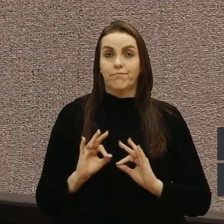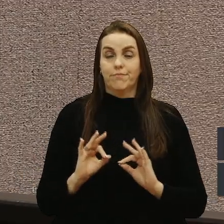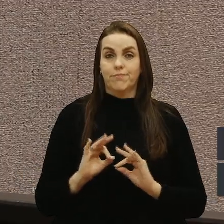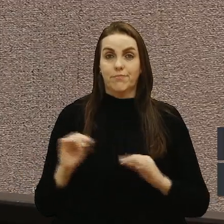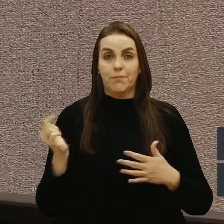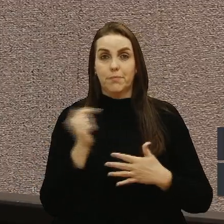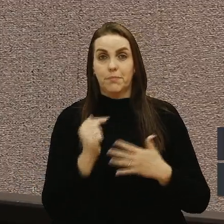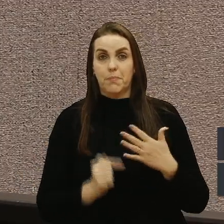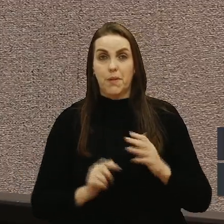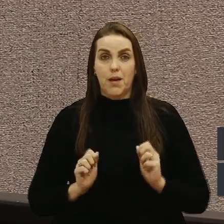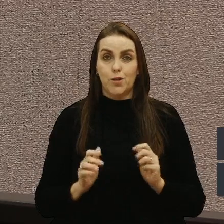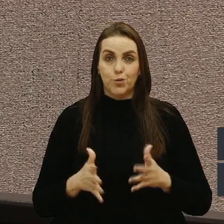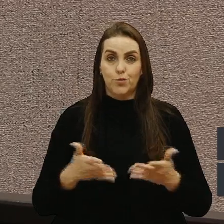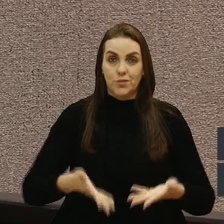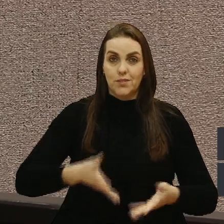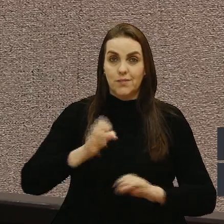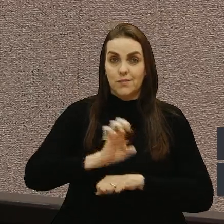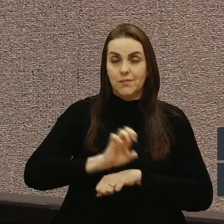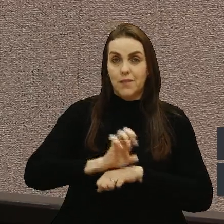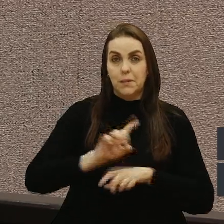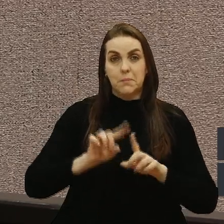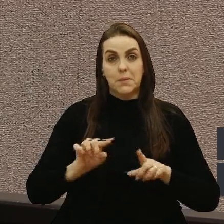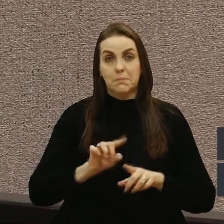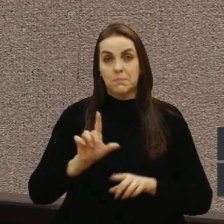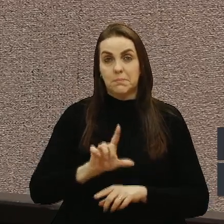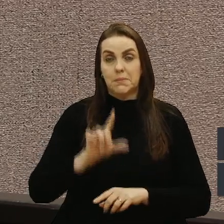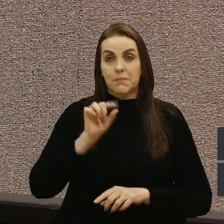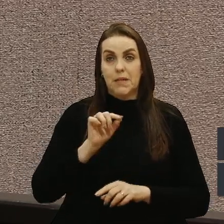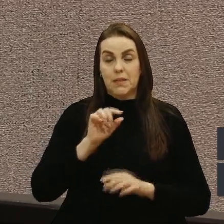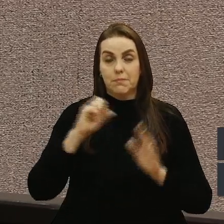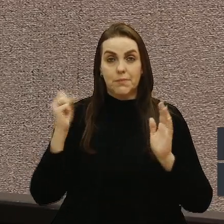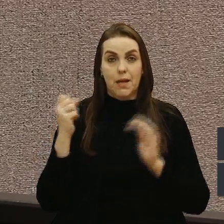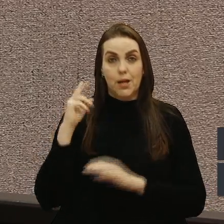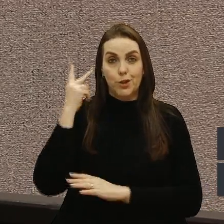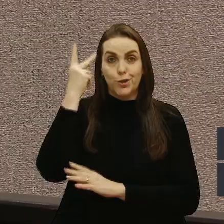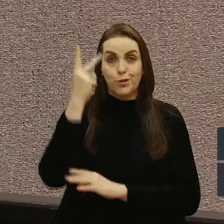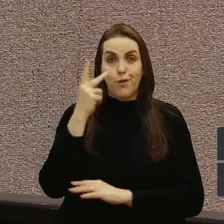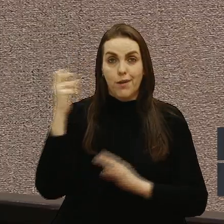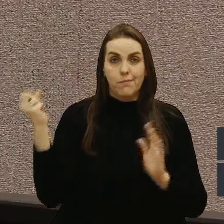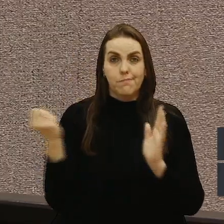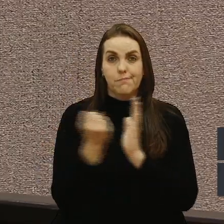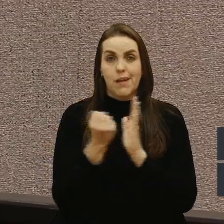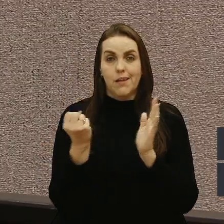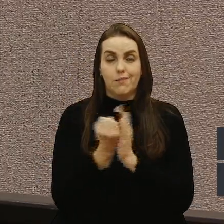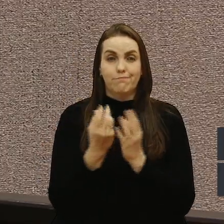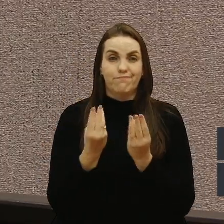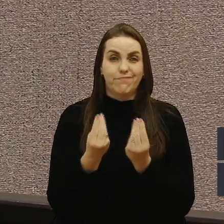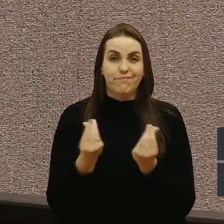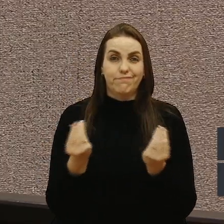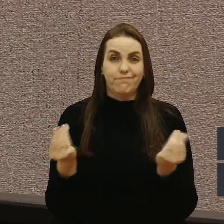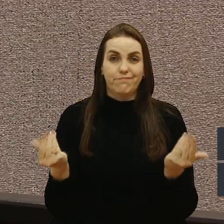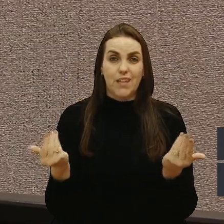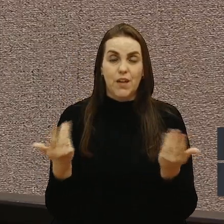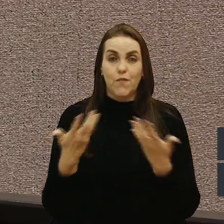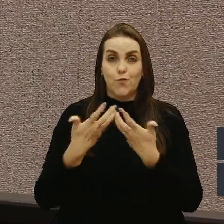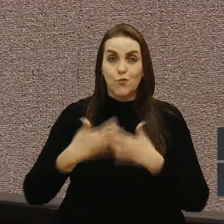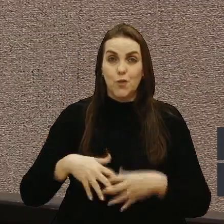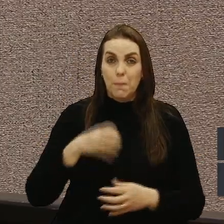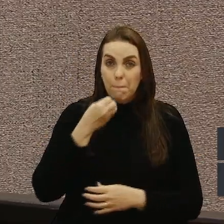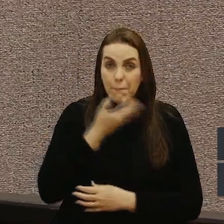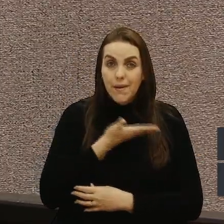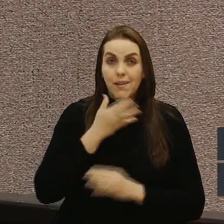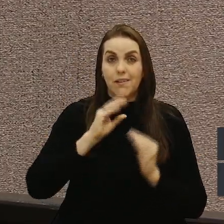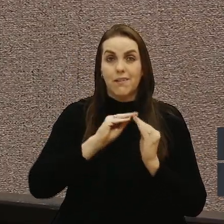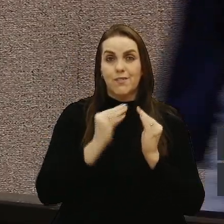estado, mas prefere entrar com a sua história possivelmente maculada por querer privatizar algo que funciona e funciona bem em Caxias do Sul